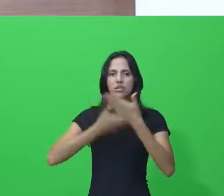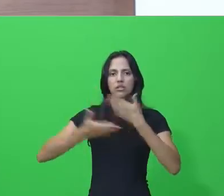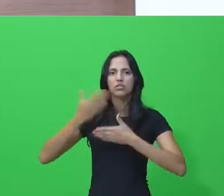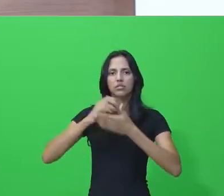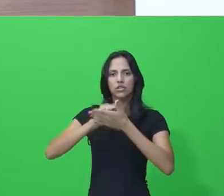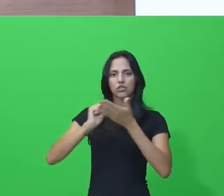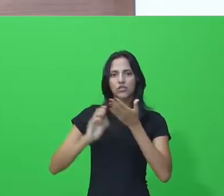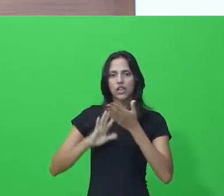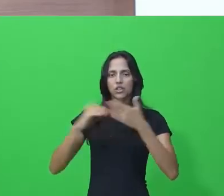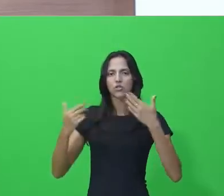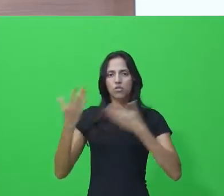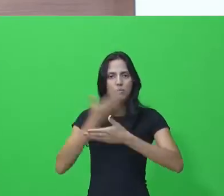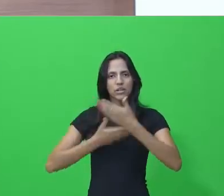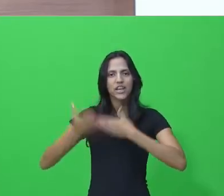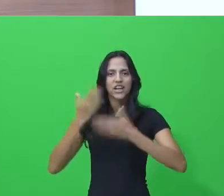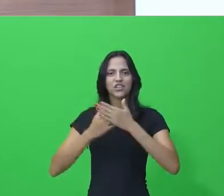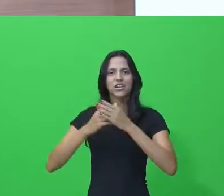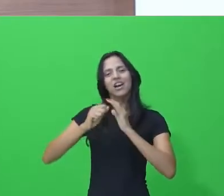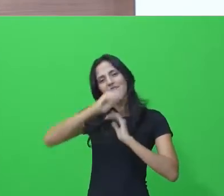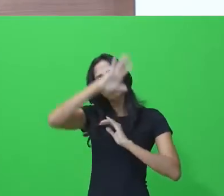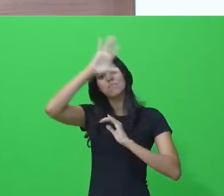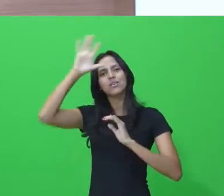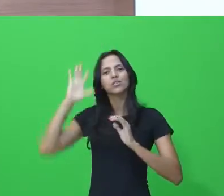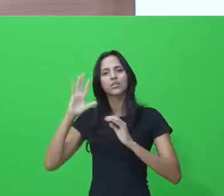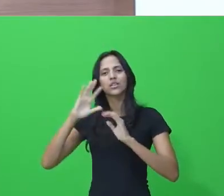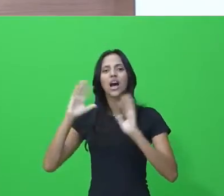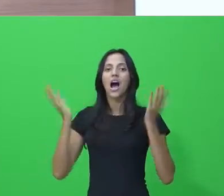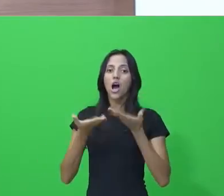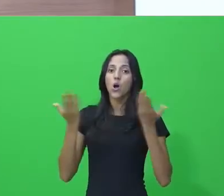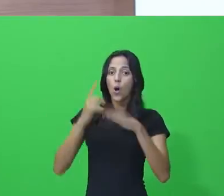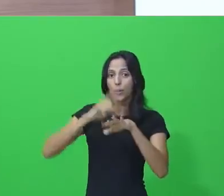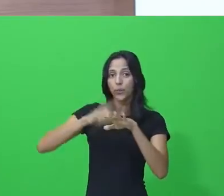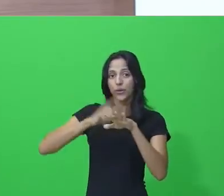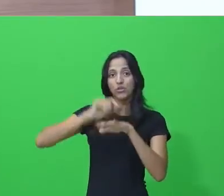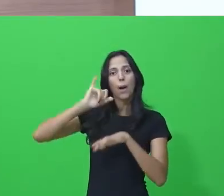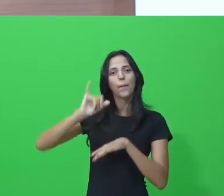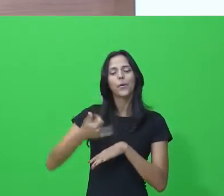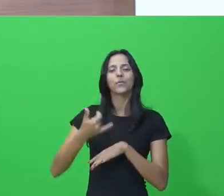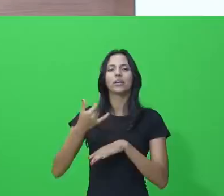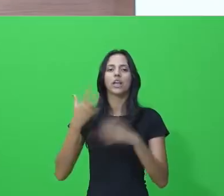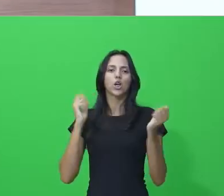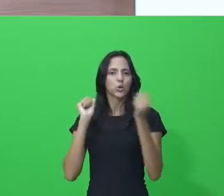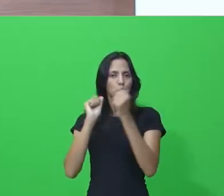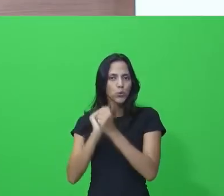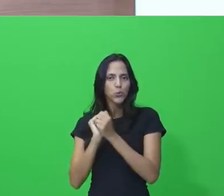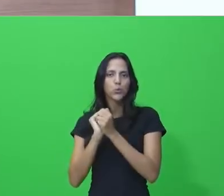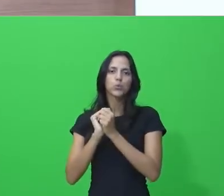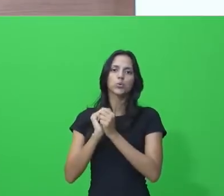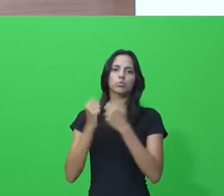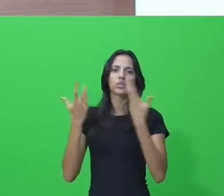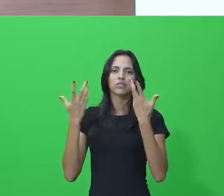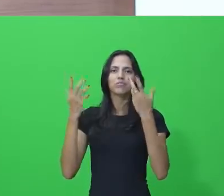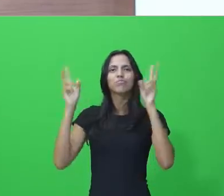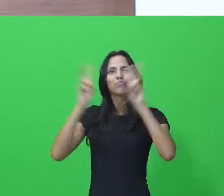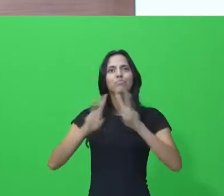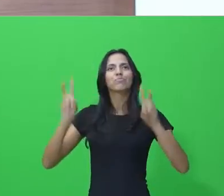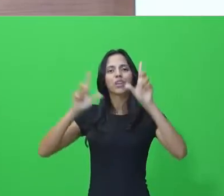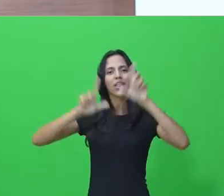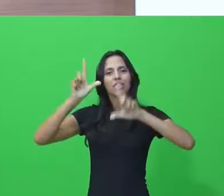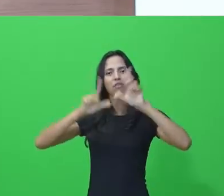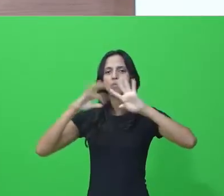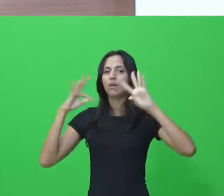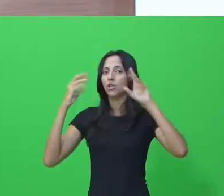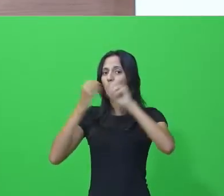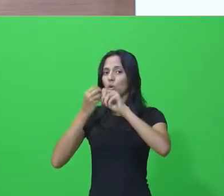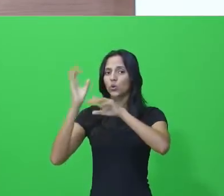Peça uma vez, interaja. Vamos lá, Amazonas, participar. Esse é o seu momento de estar comigo nessa grande transmissão para todo o estado e para o